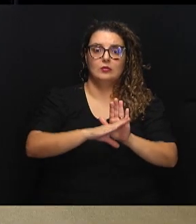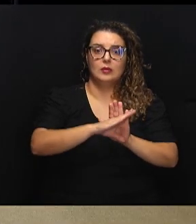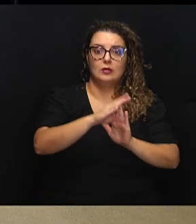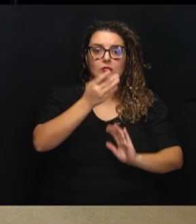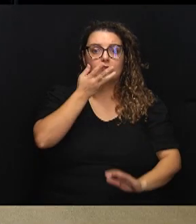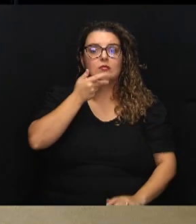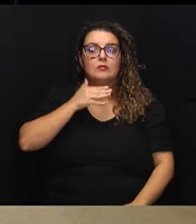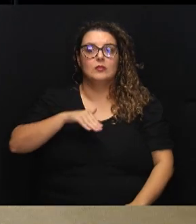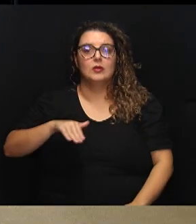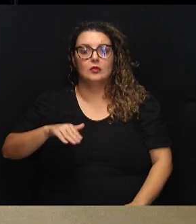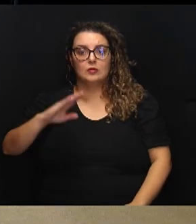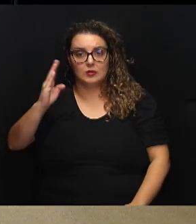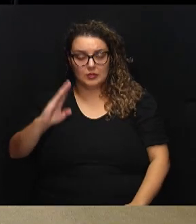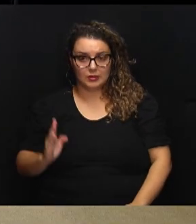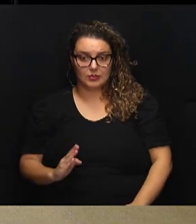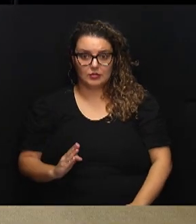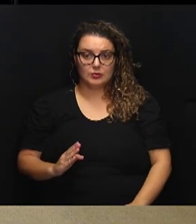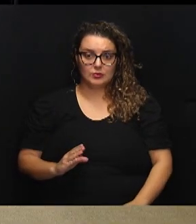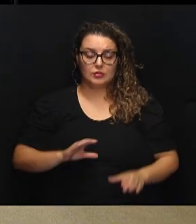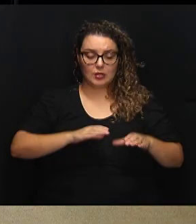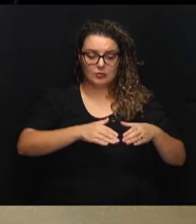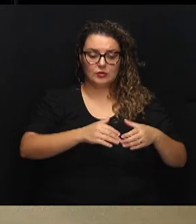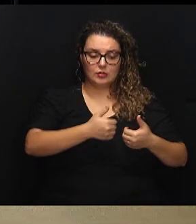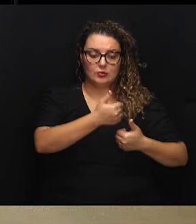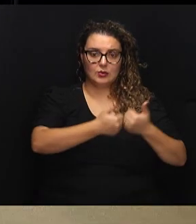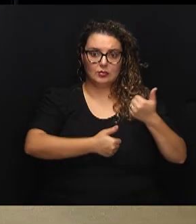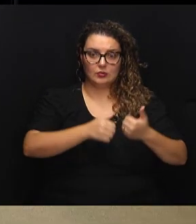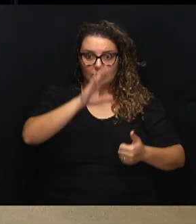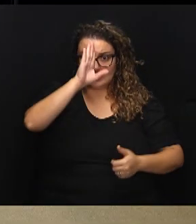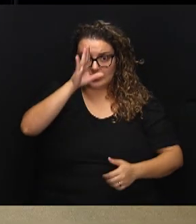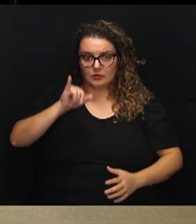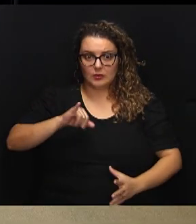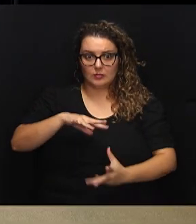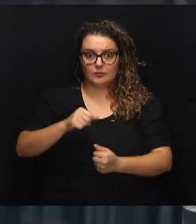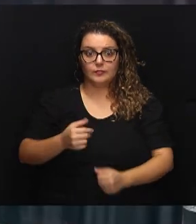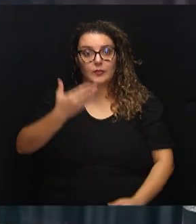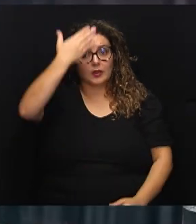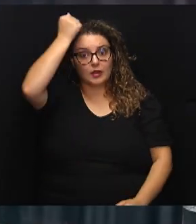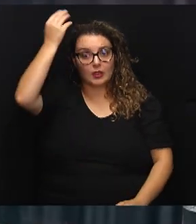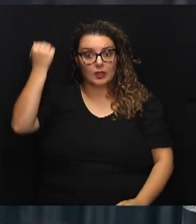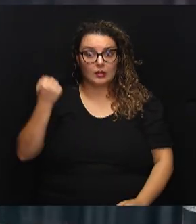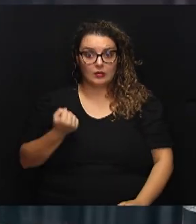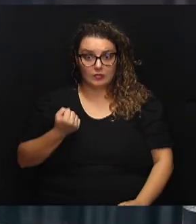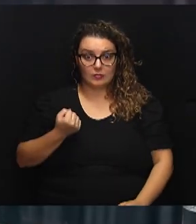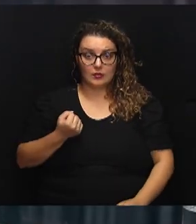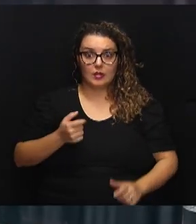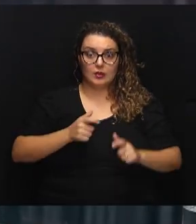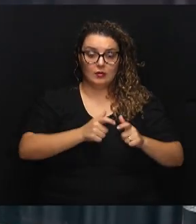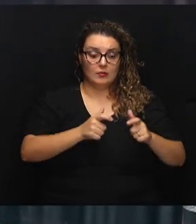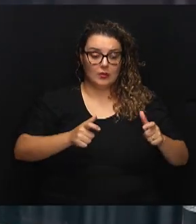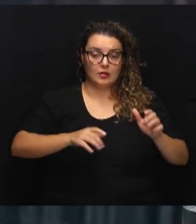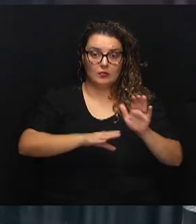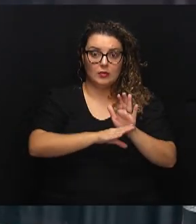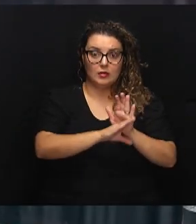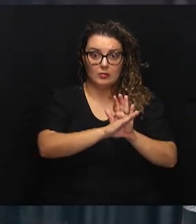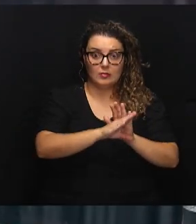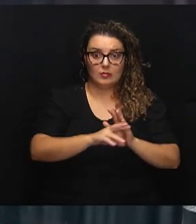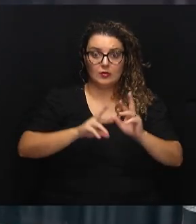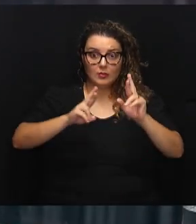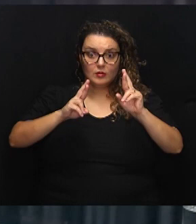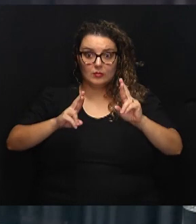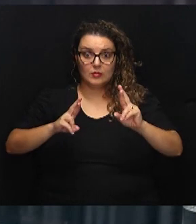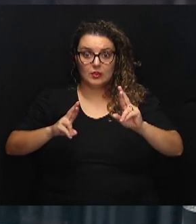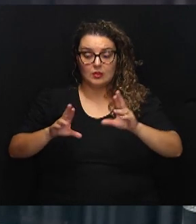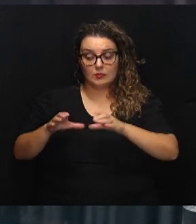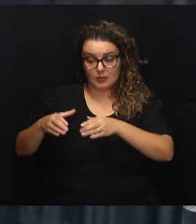crianças brasileiras, um time de futebol, principalmente internacional? Ô, Rubi, a crescente de crianças torcendo para times internacionais